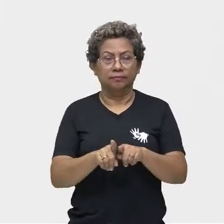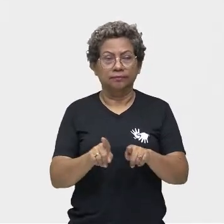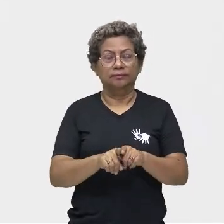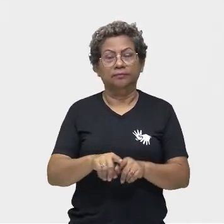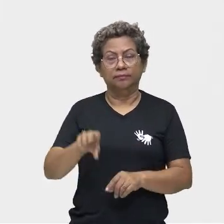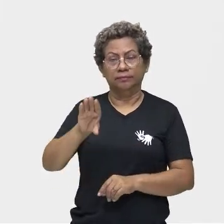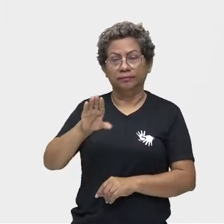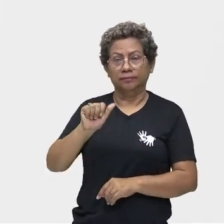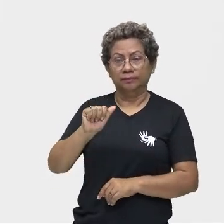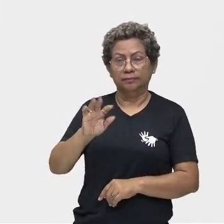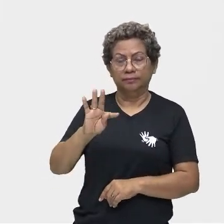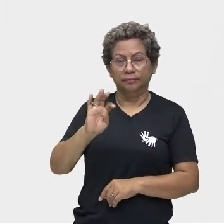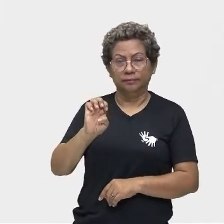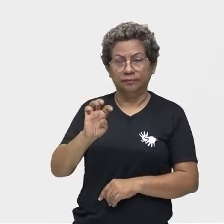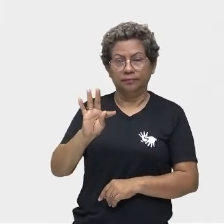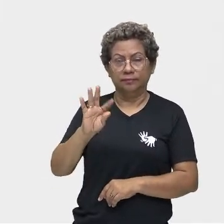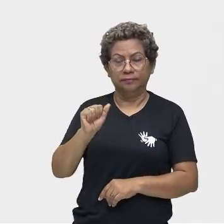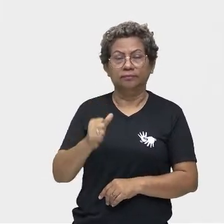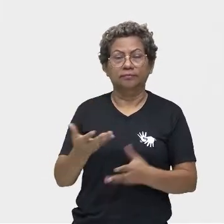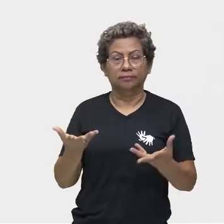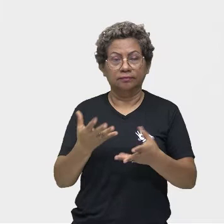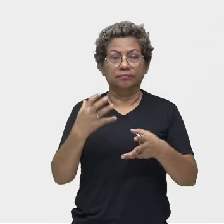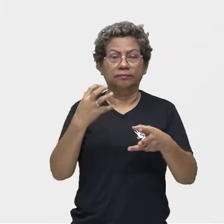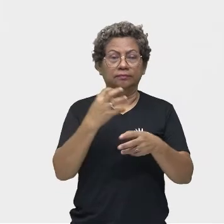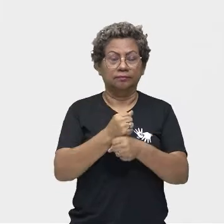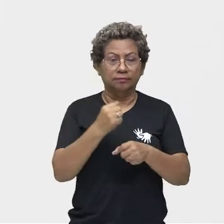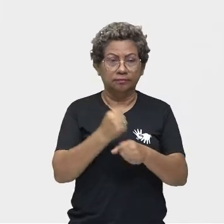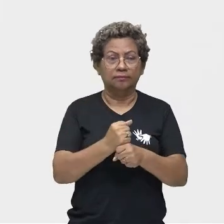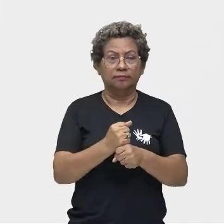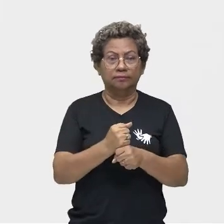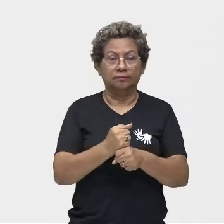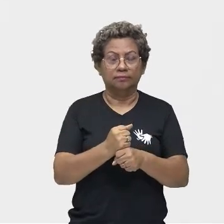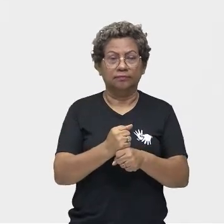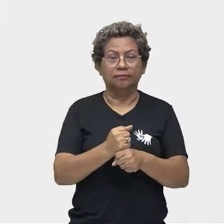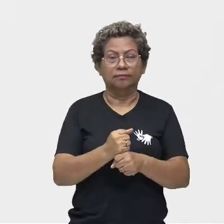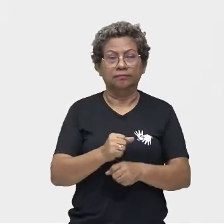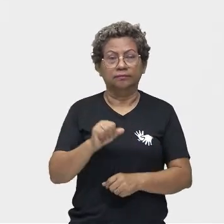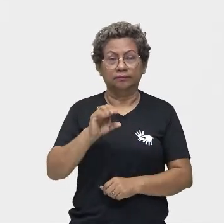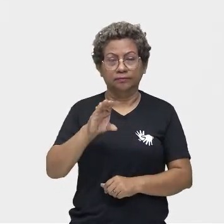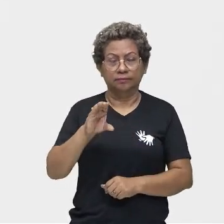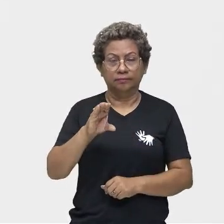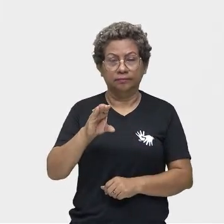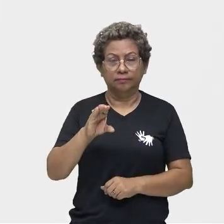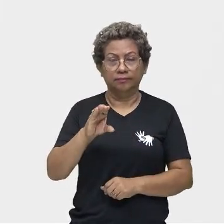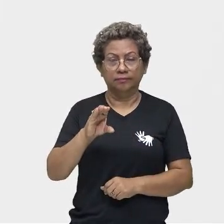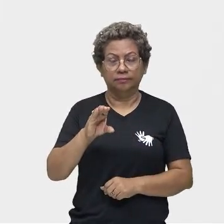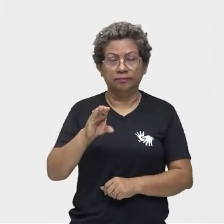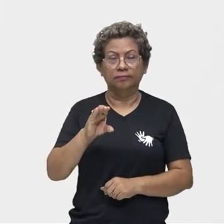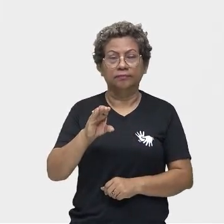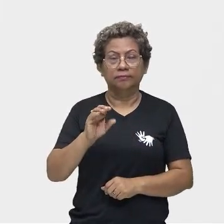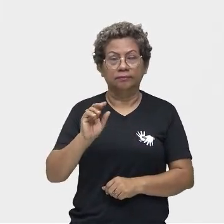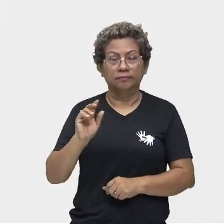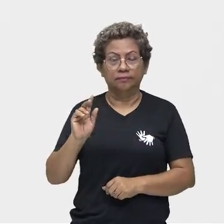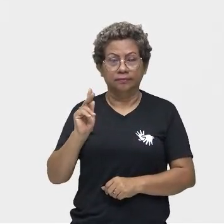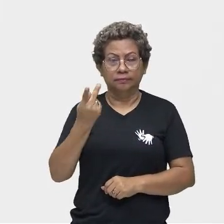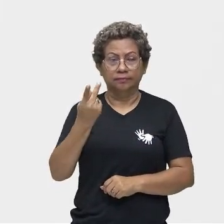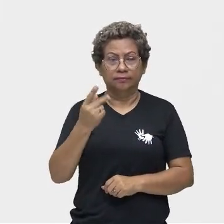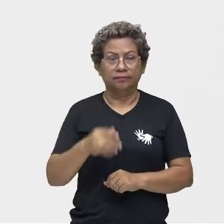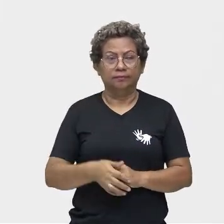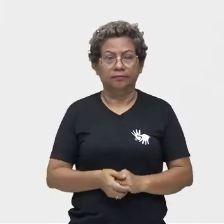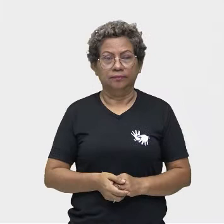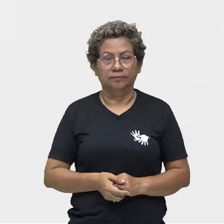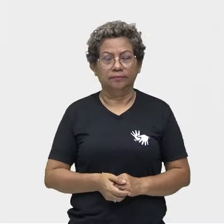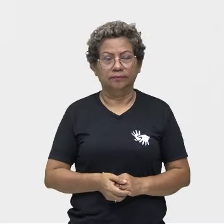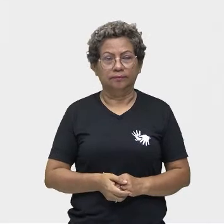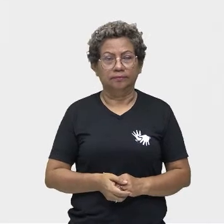calcular a projeção desse cateto na hipotenusa. Então, ó,